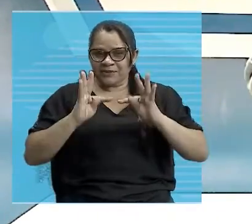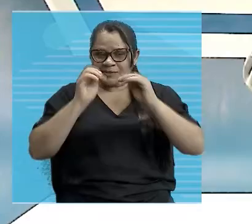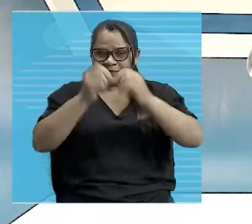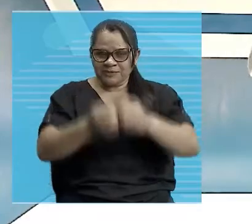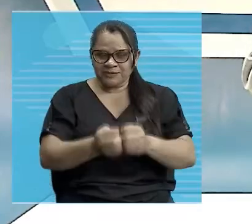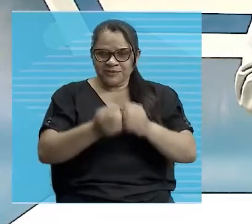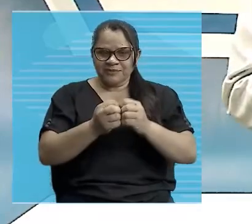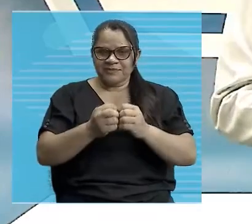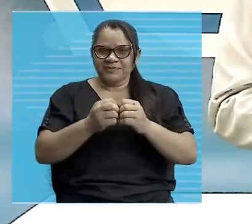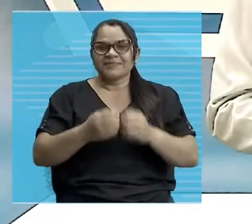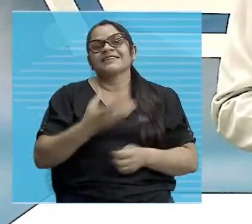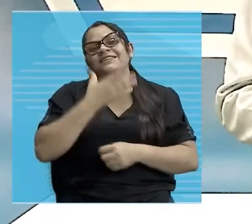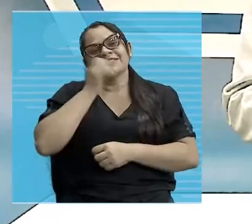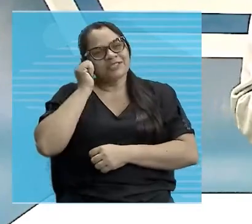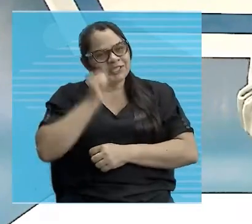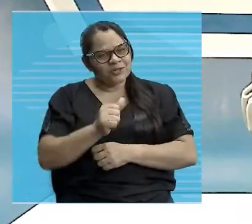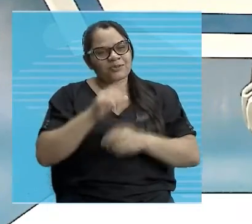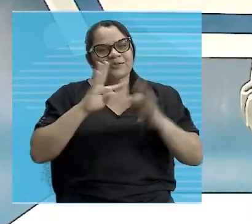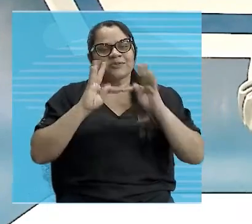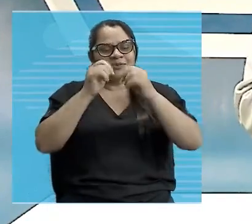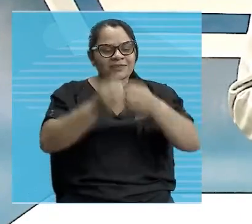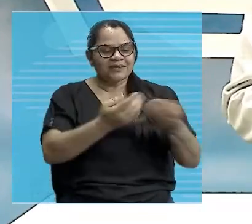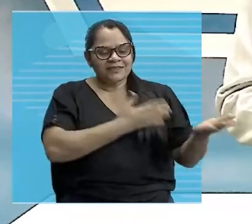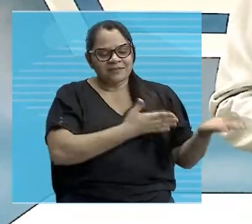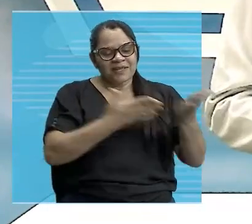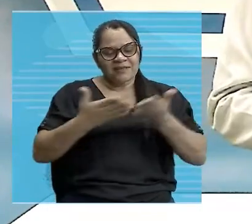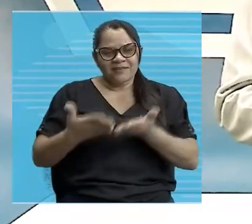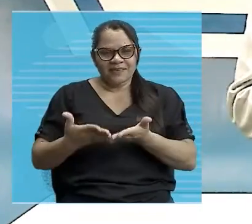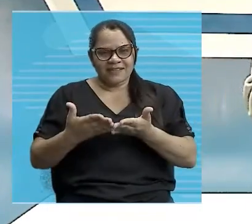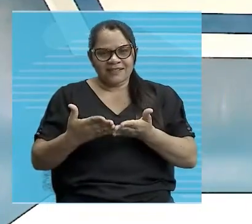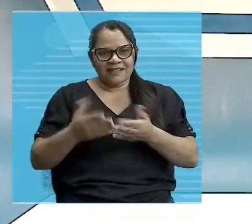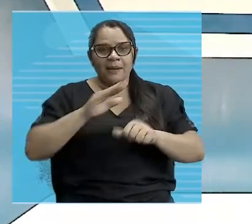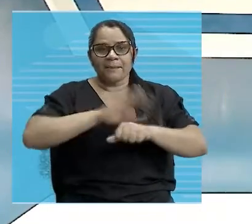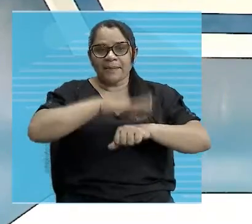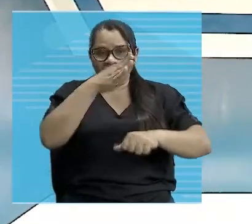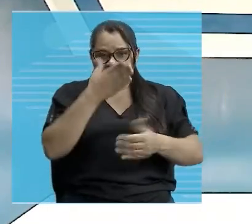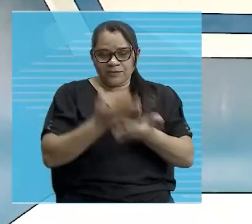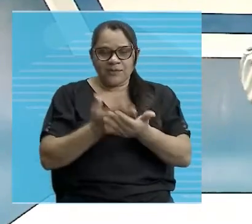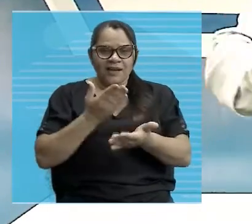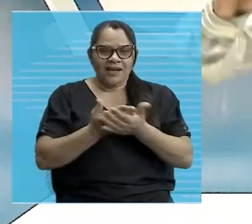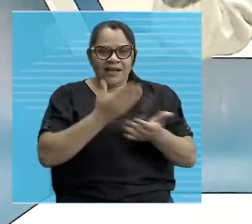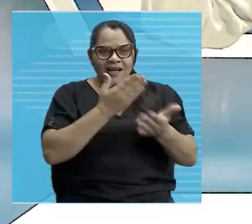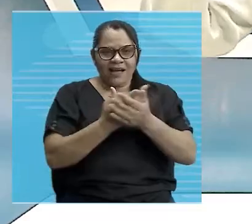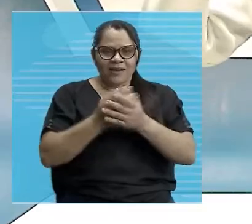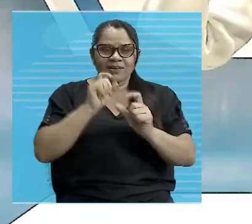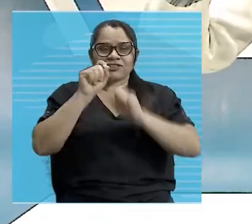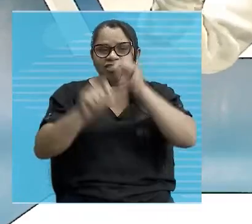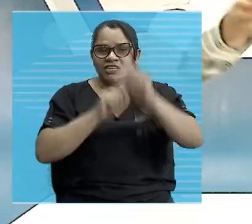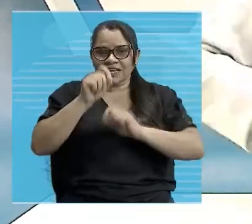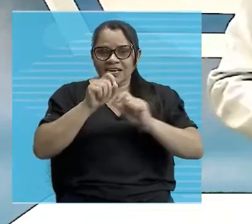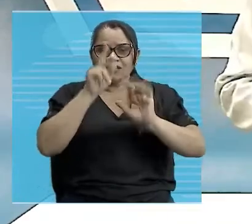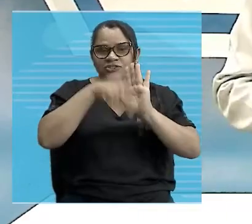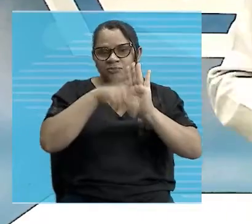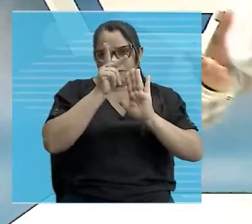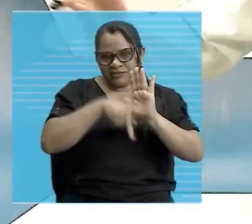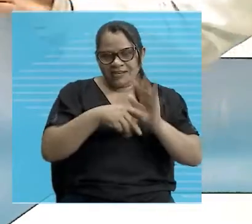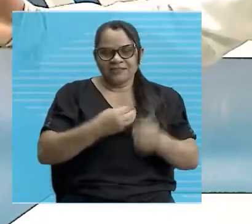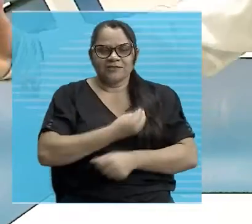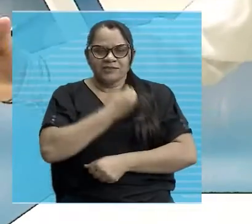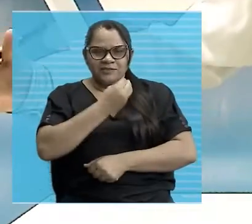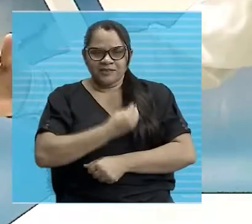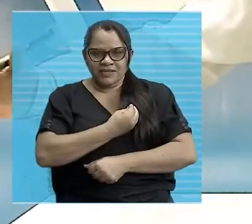bem-vindos sejam todas muito bem-vindas a mais essa aula de projeto de vida